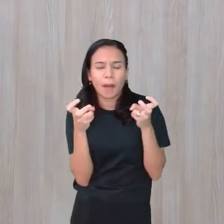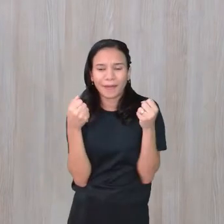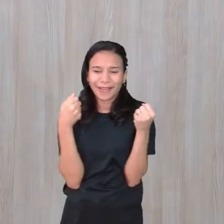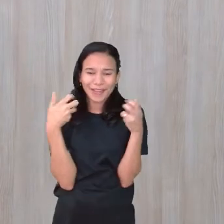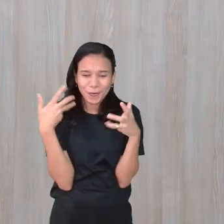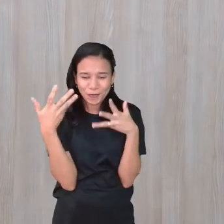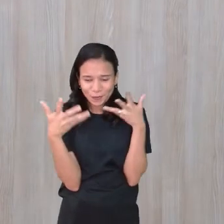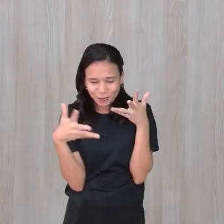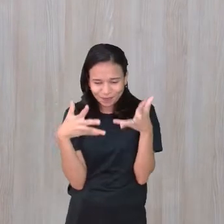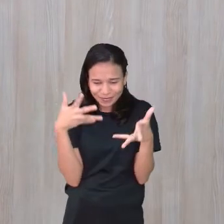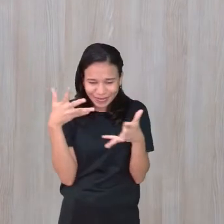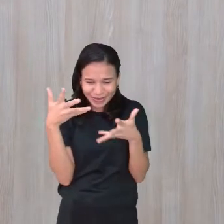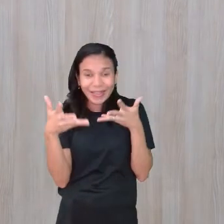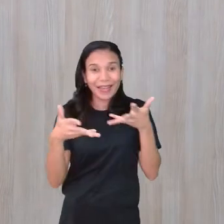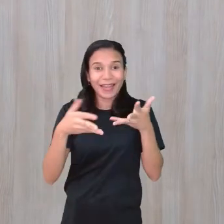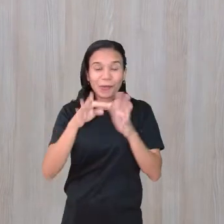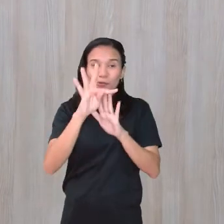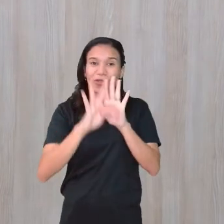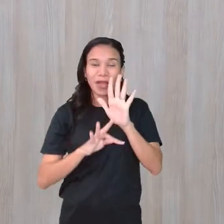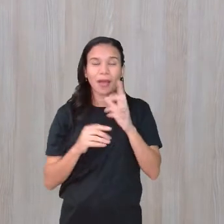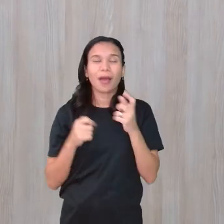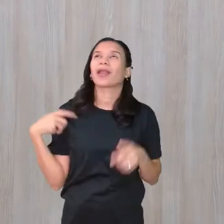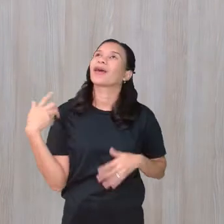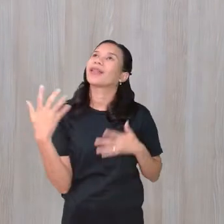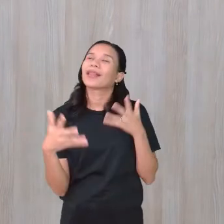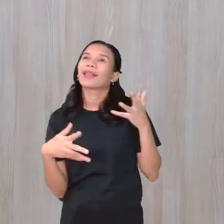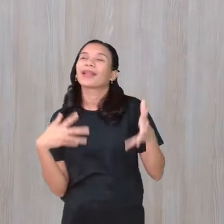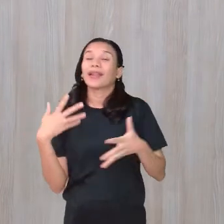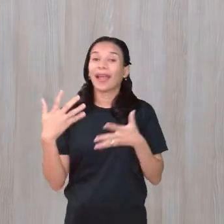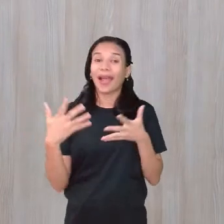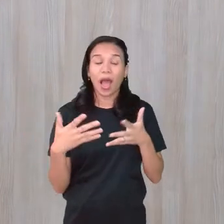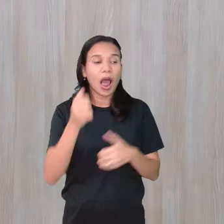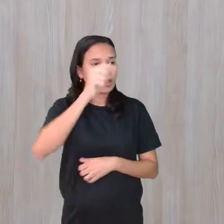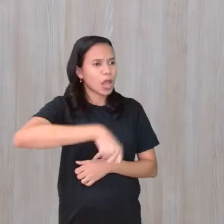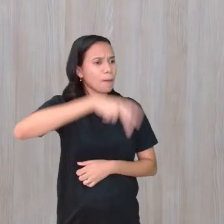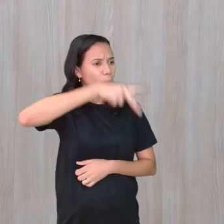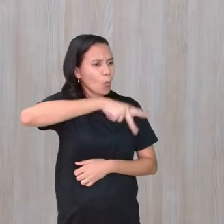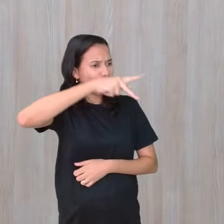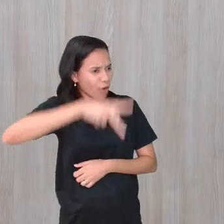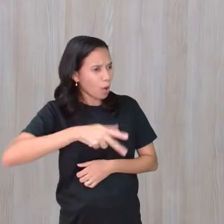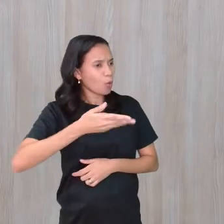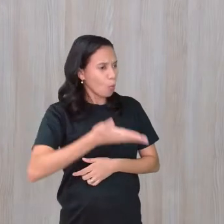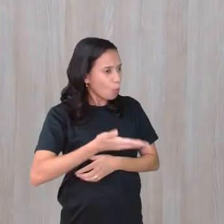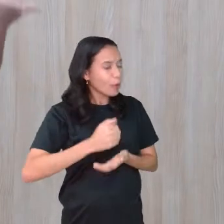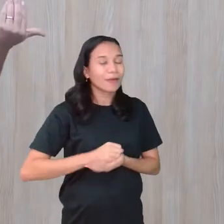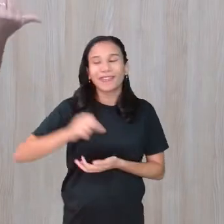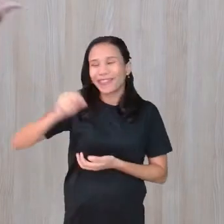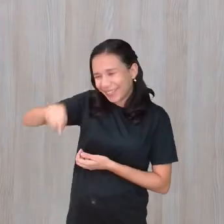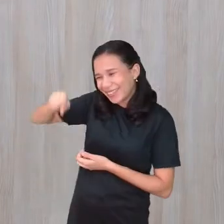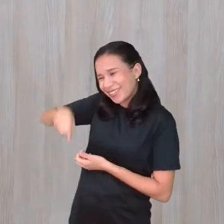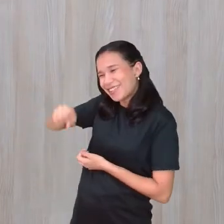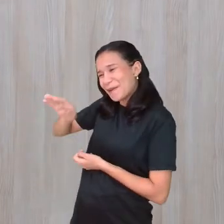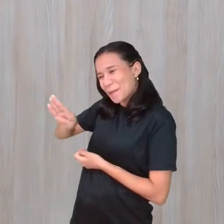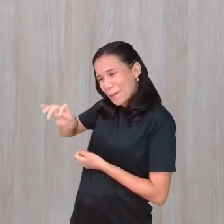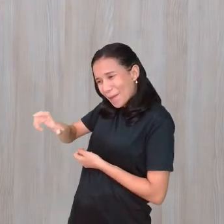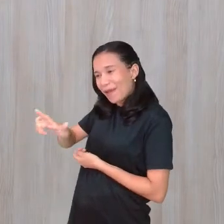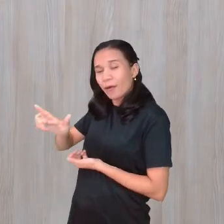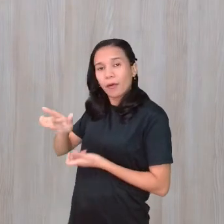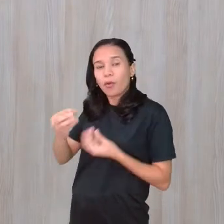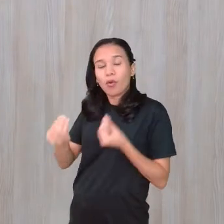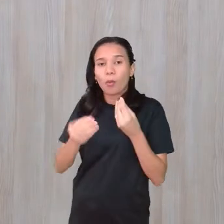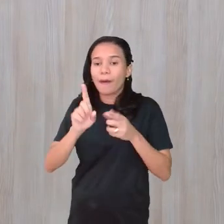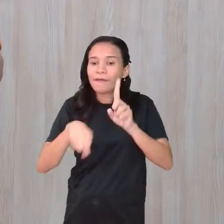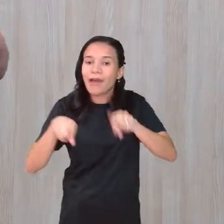o texto que eu produzi, não é? Quando eu falei Isabel Borges, Simbel, eu mudei a